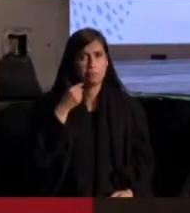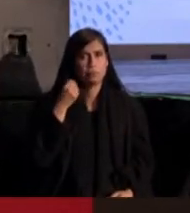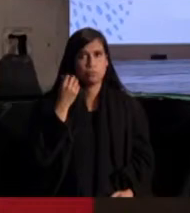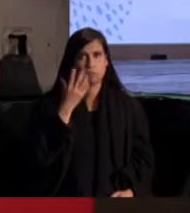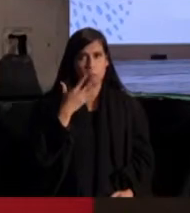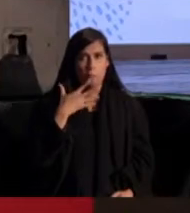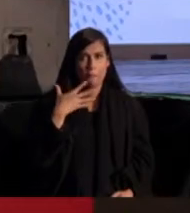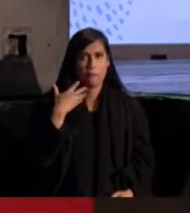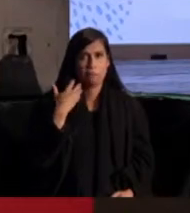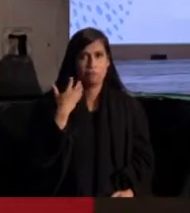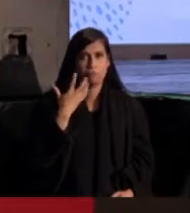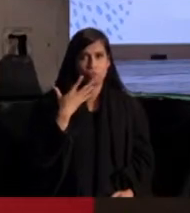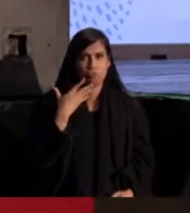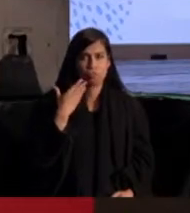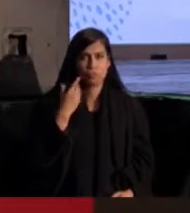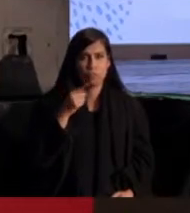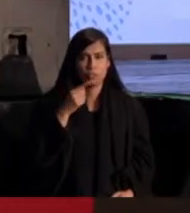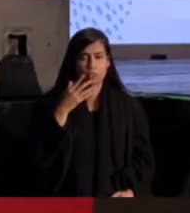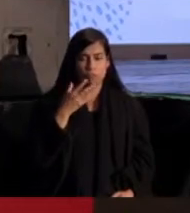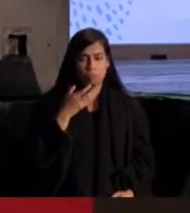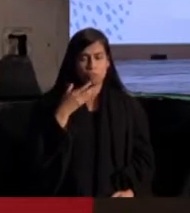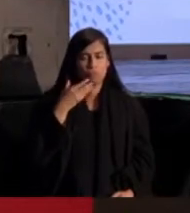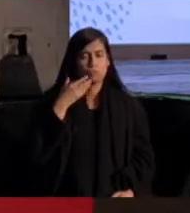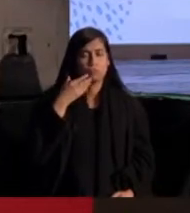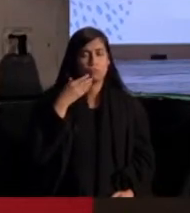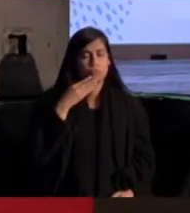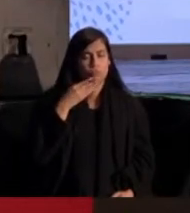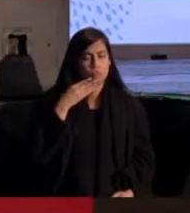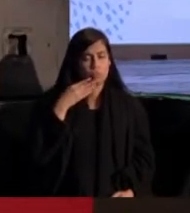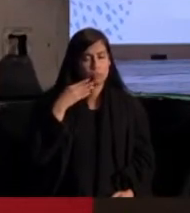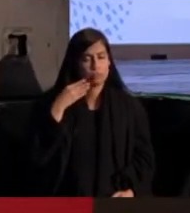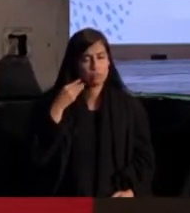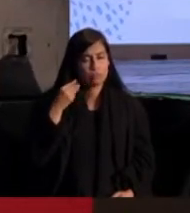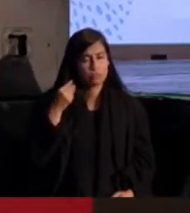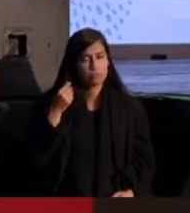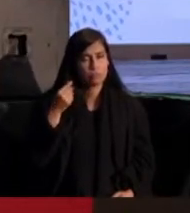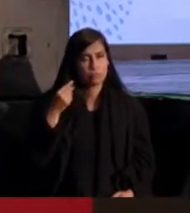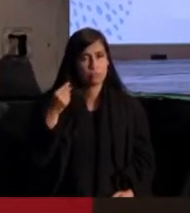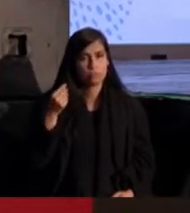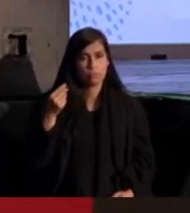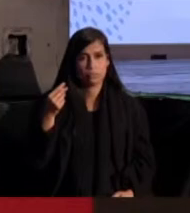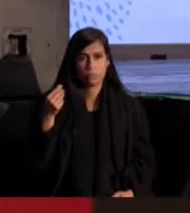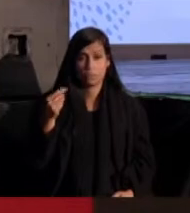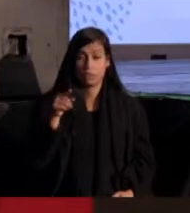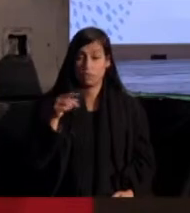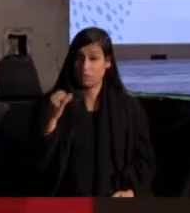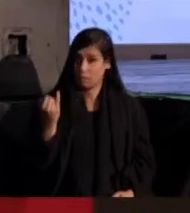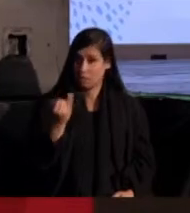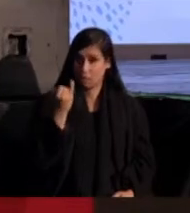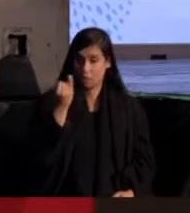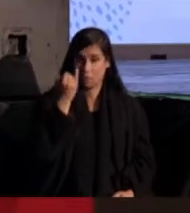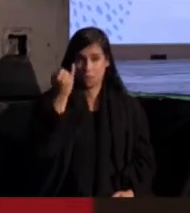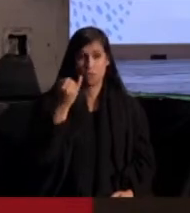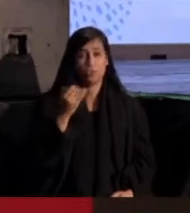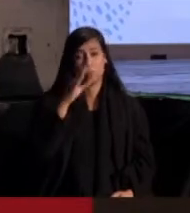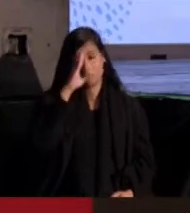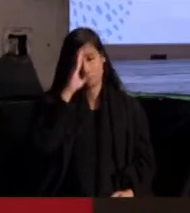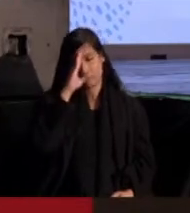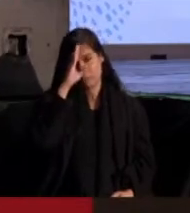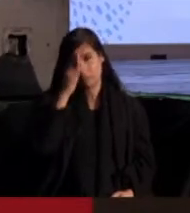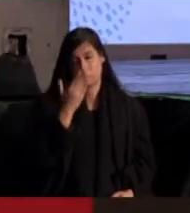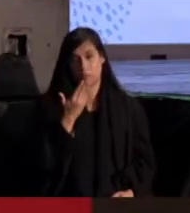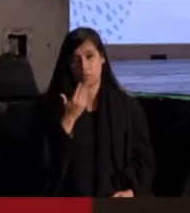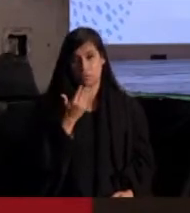liso, viscoso. Essa viscosidade que é tão importante na alimentação.